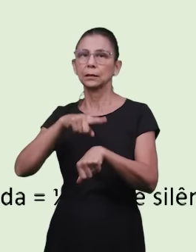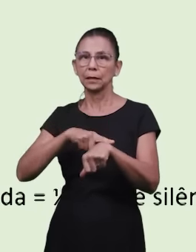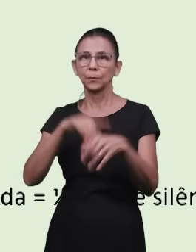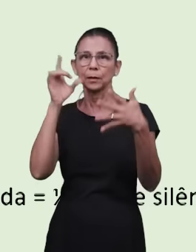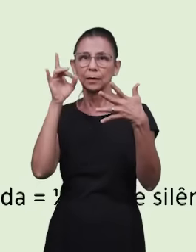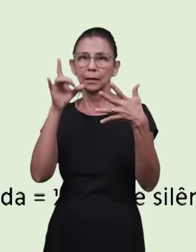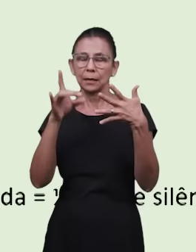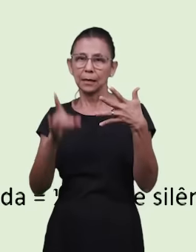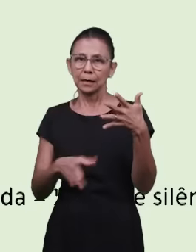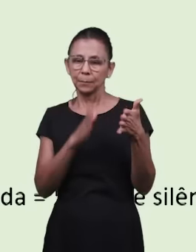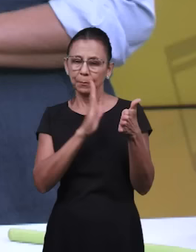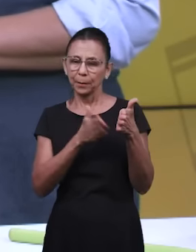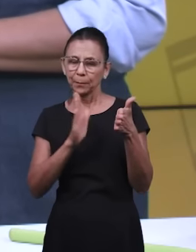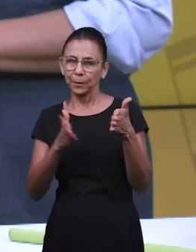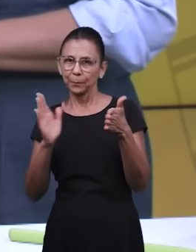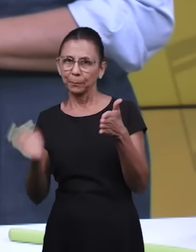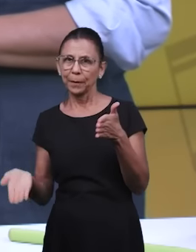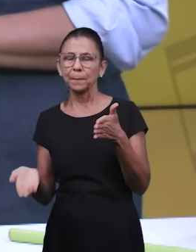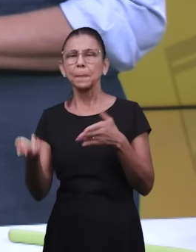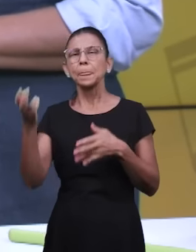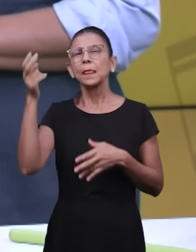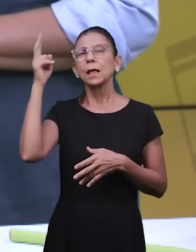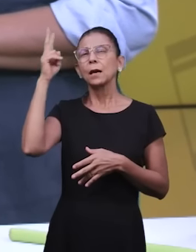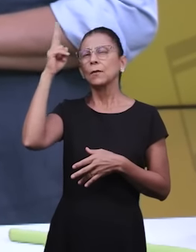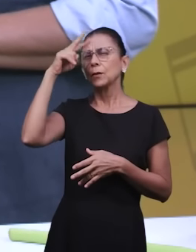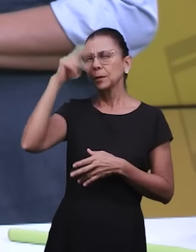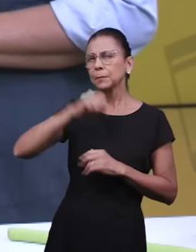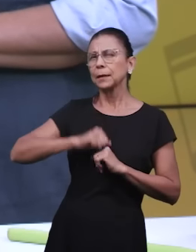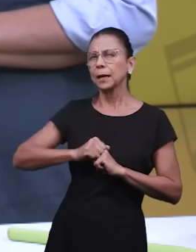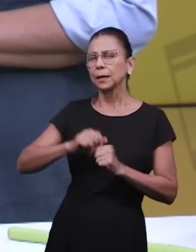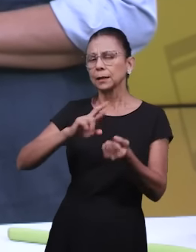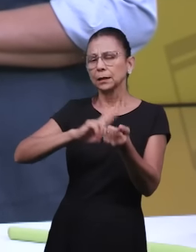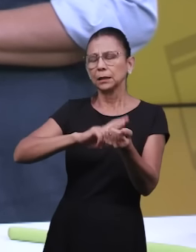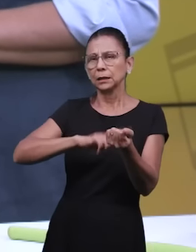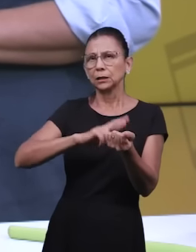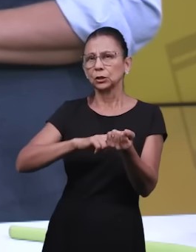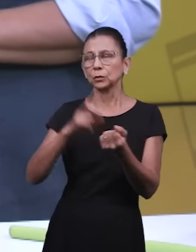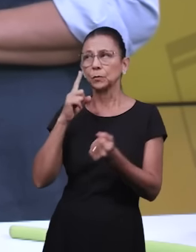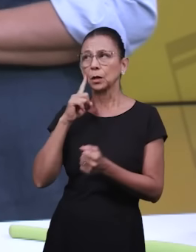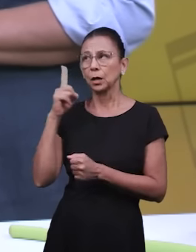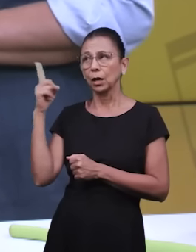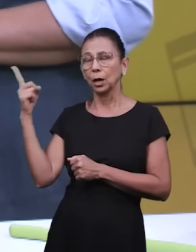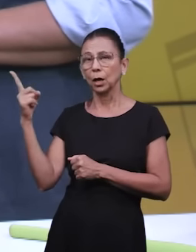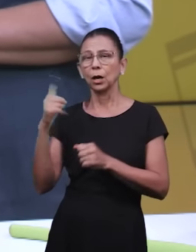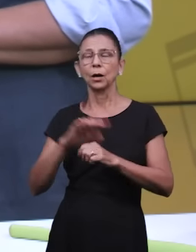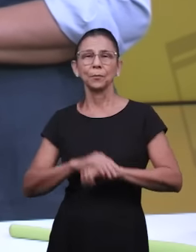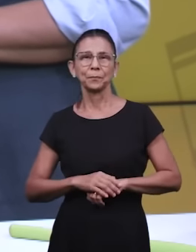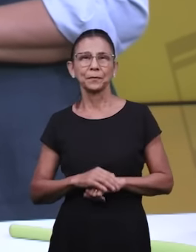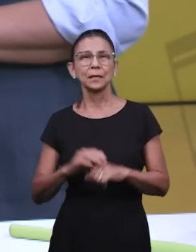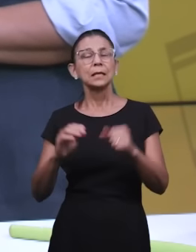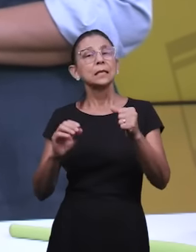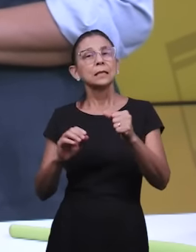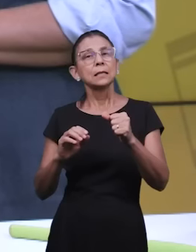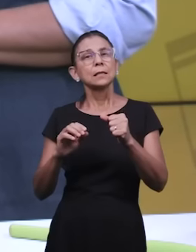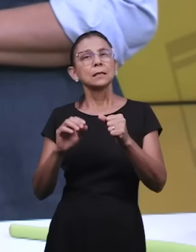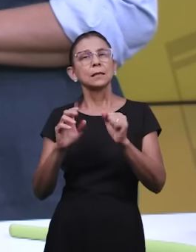para cada compasso. Vamos lembrar aqui sobre as figuras de ritmo? Aqui é uma semínima.